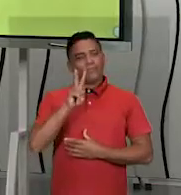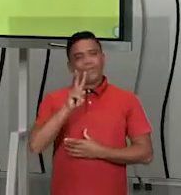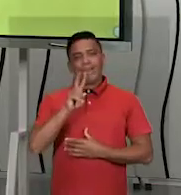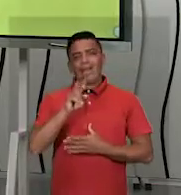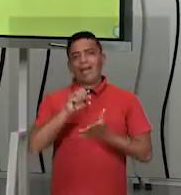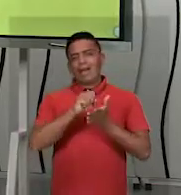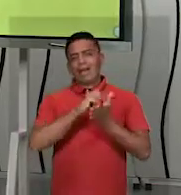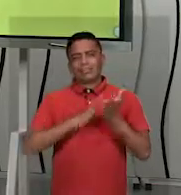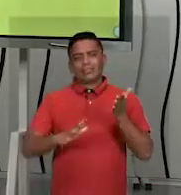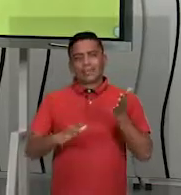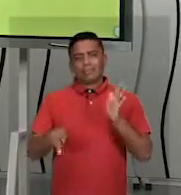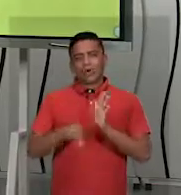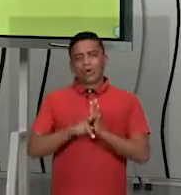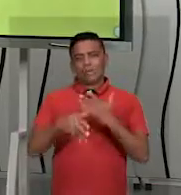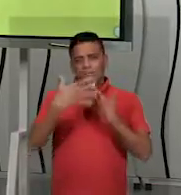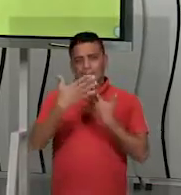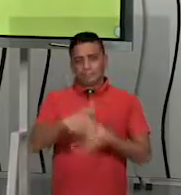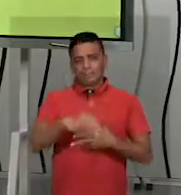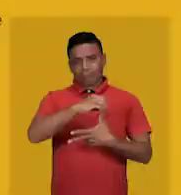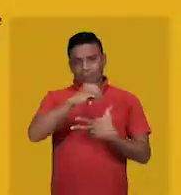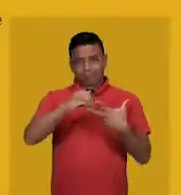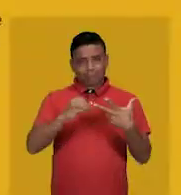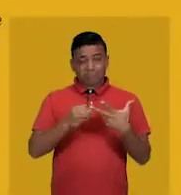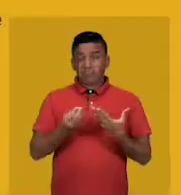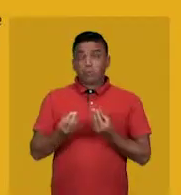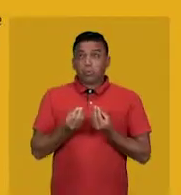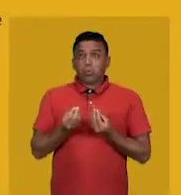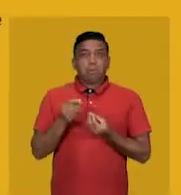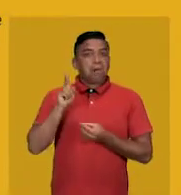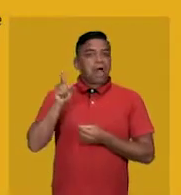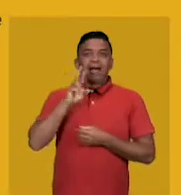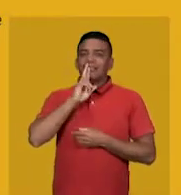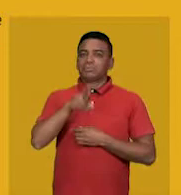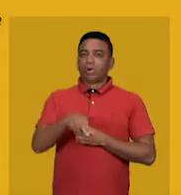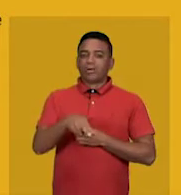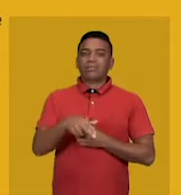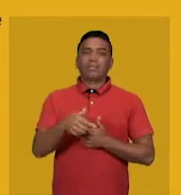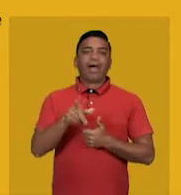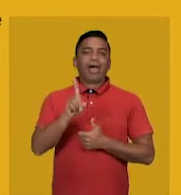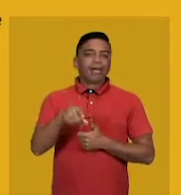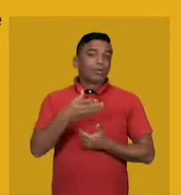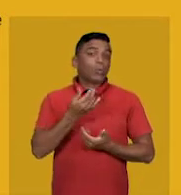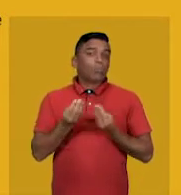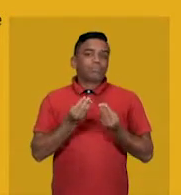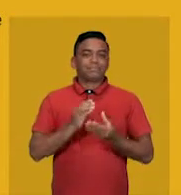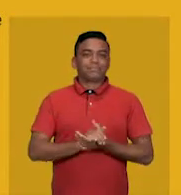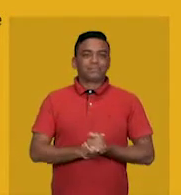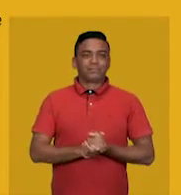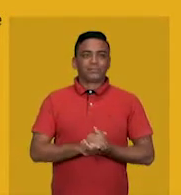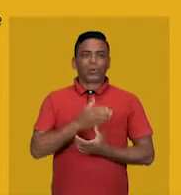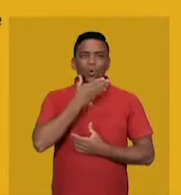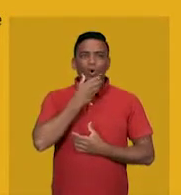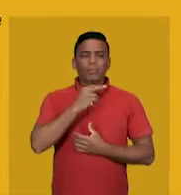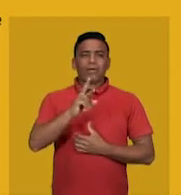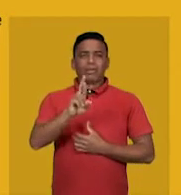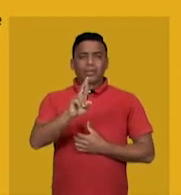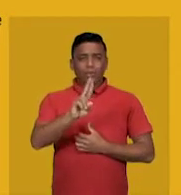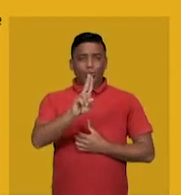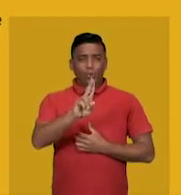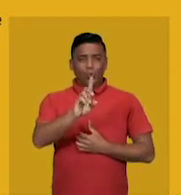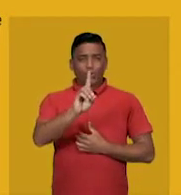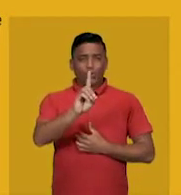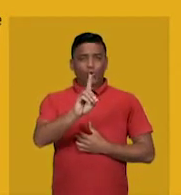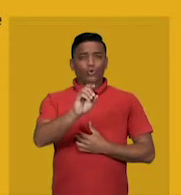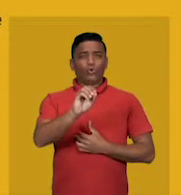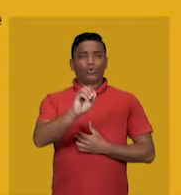do Enem aqui para a gente ter uma ideia de como que ela funciona ali, certo? Vamos lá. Rudolf Diesel patenteou um